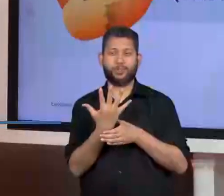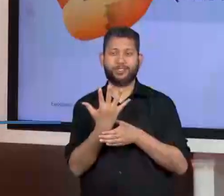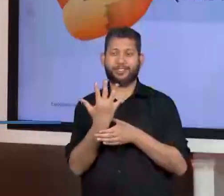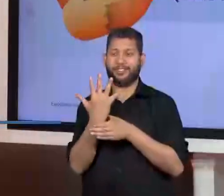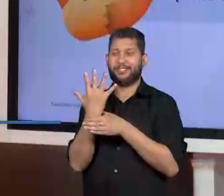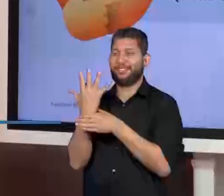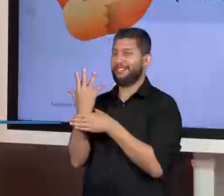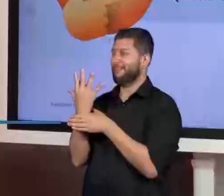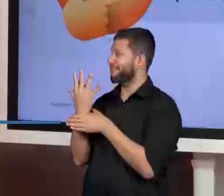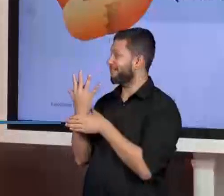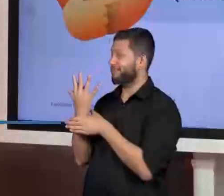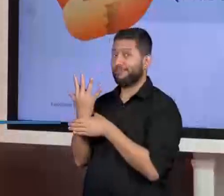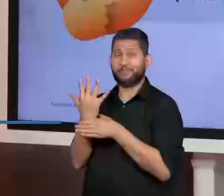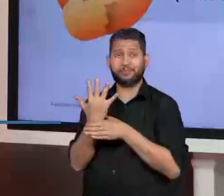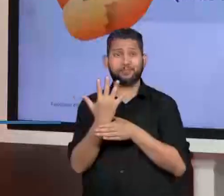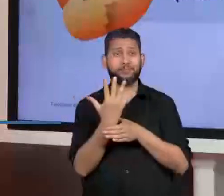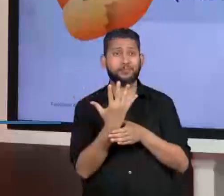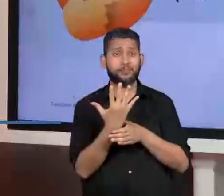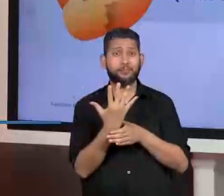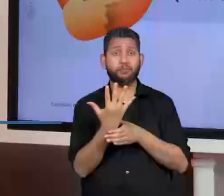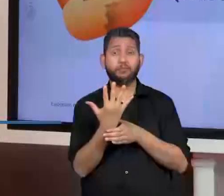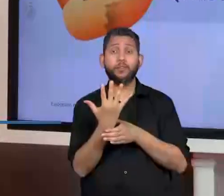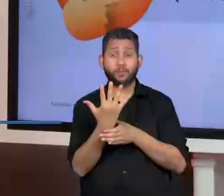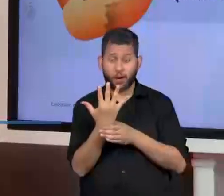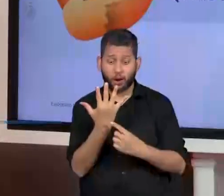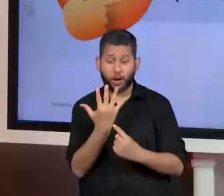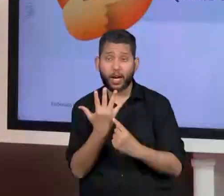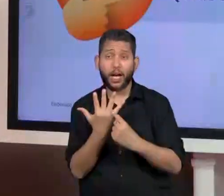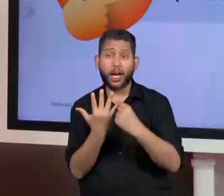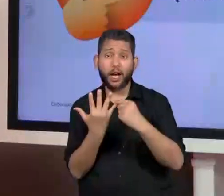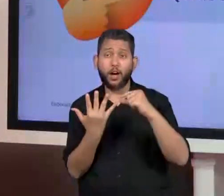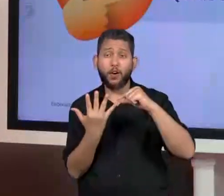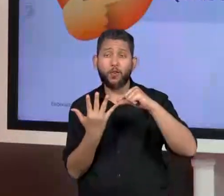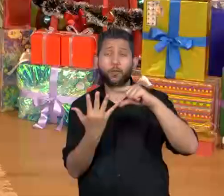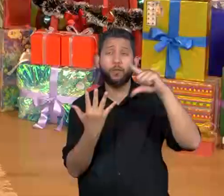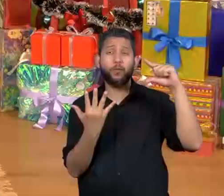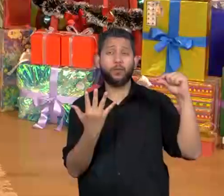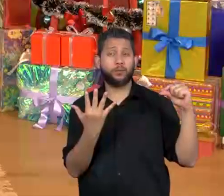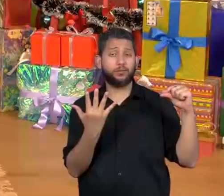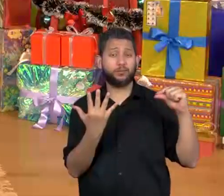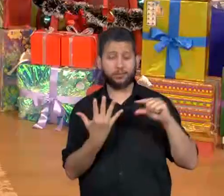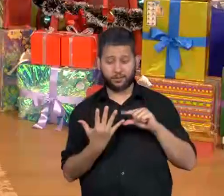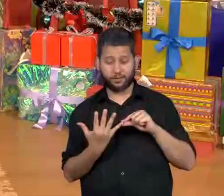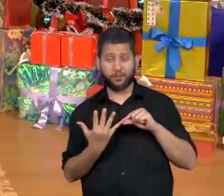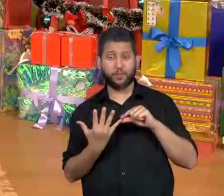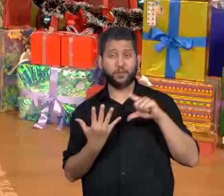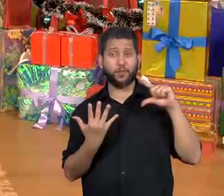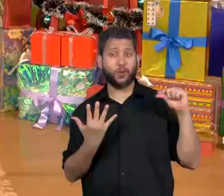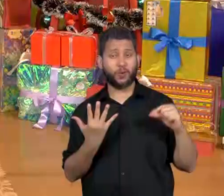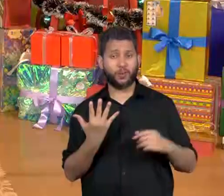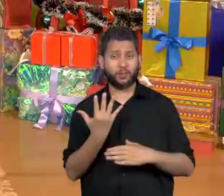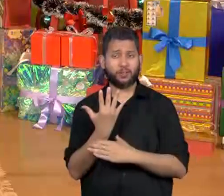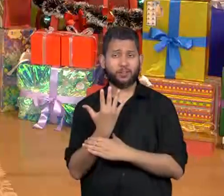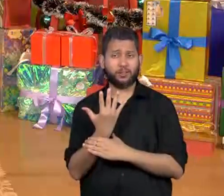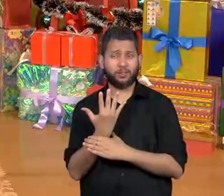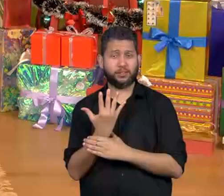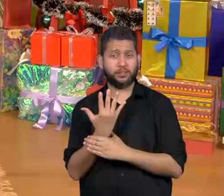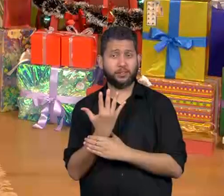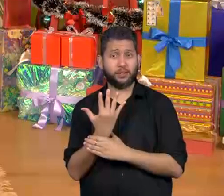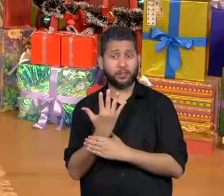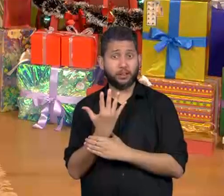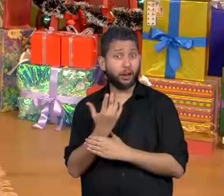mostrar. Nós olhamos aqui uma plantinha que seja. Eu acho que essa parte que estamos falando, ela não